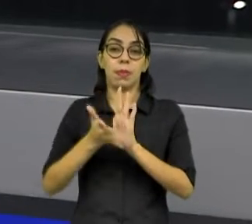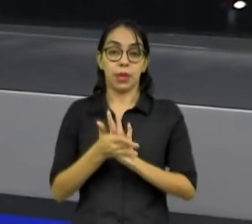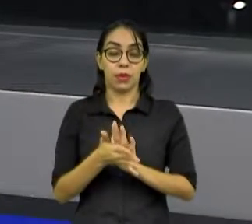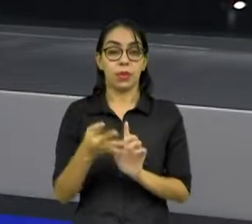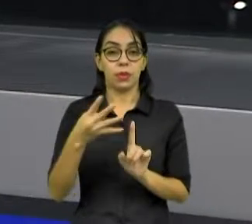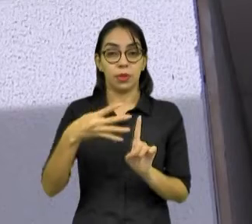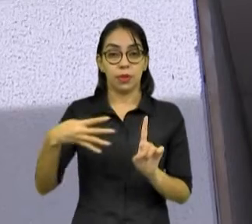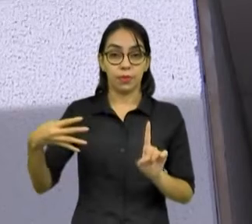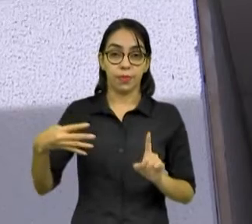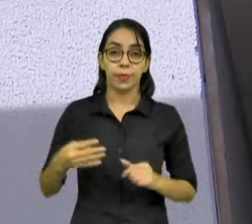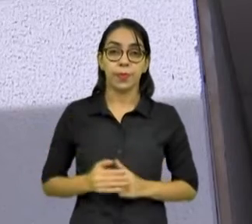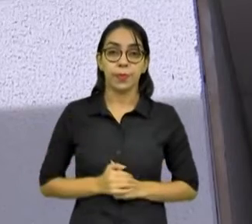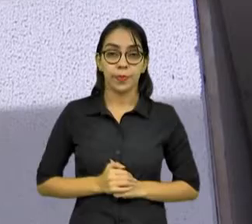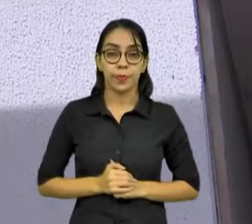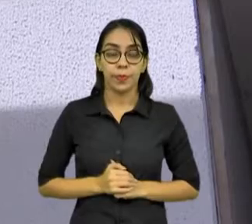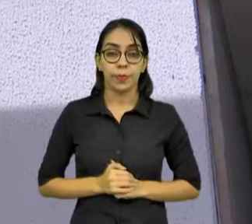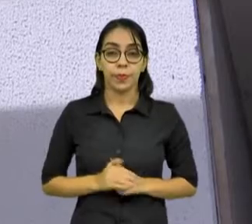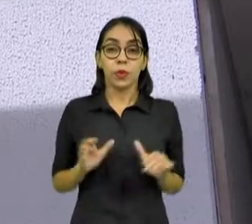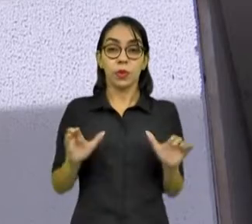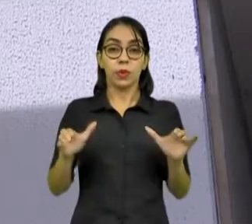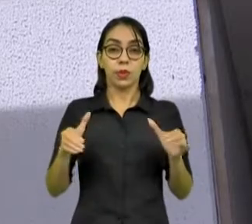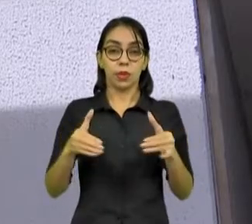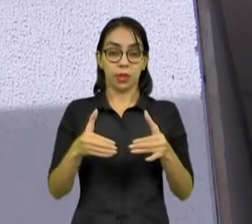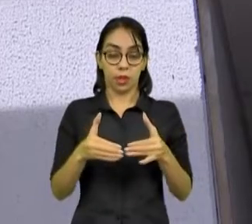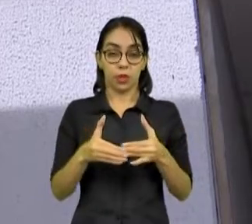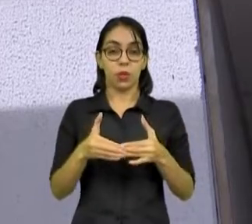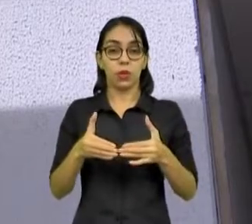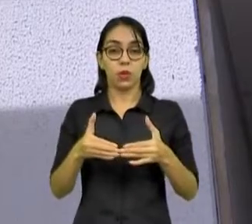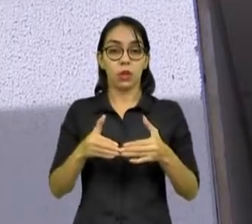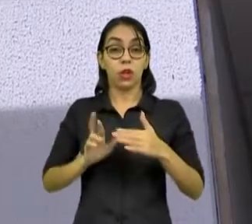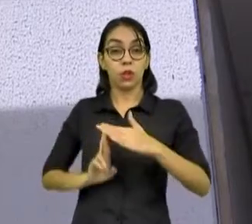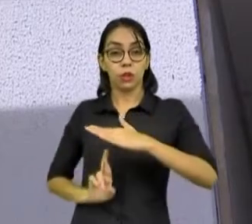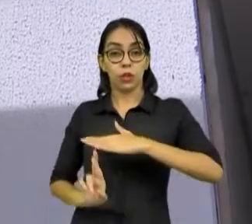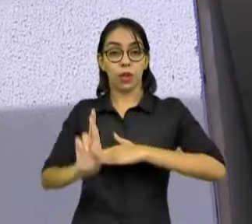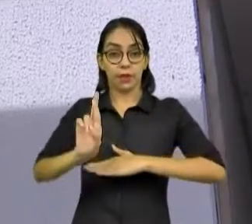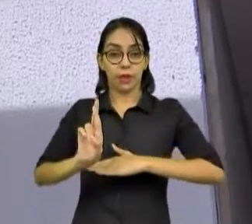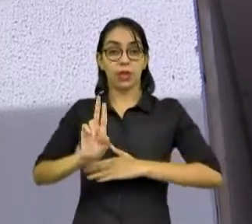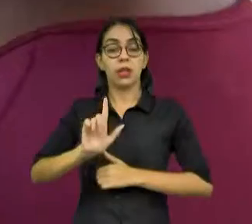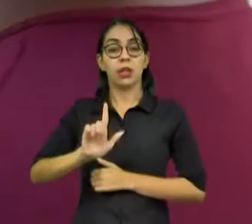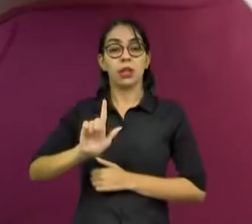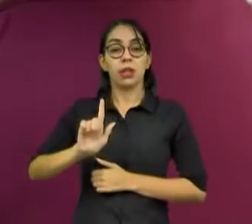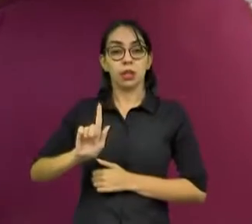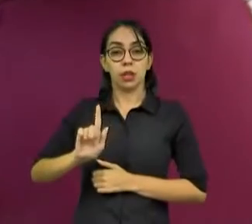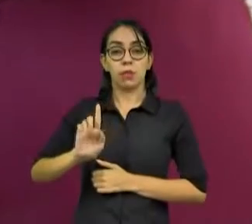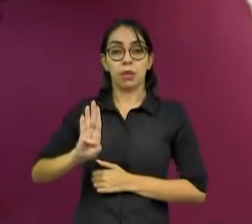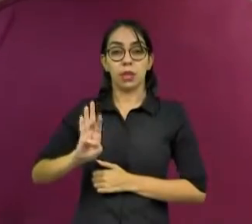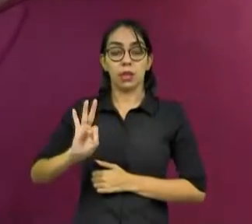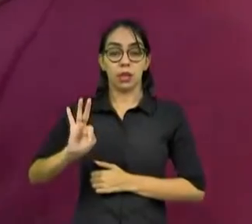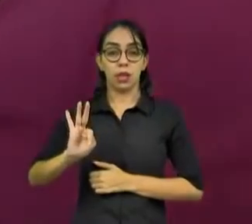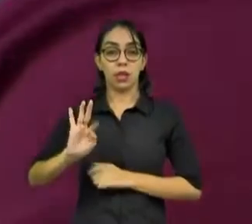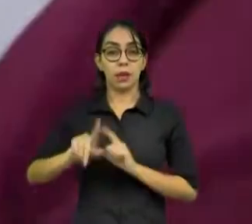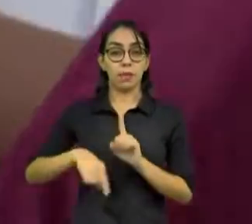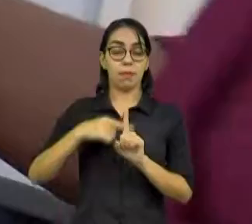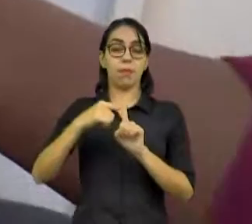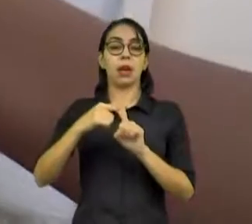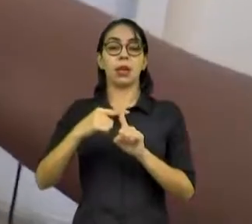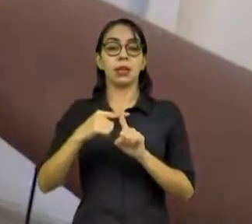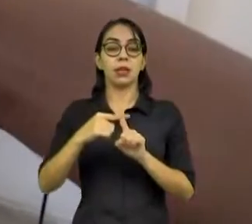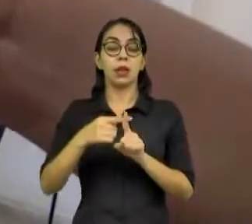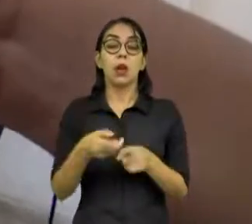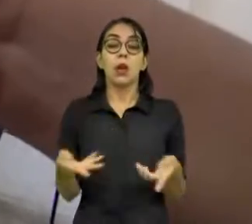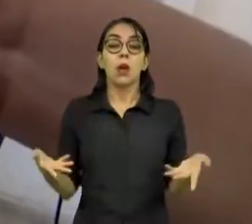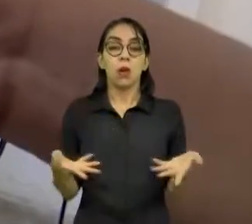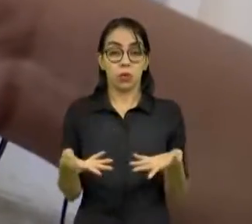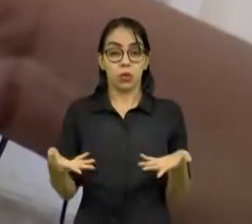Bifobia. O Centro Estadual de Referência LGBT+, Tina Rodrigues, realizou 500 atendimentos nos